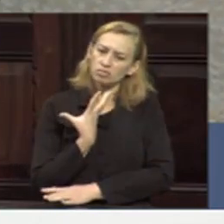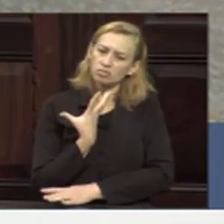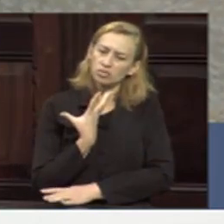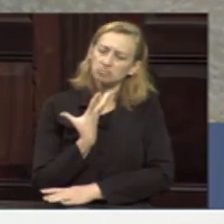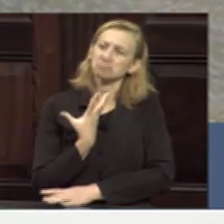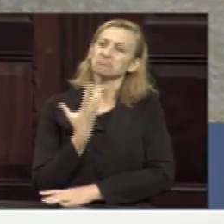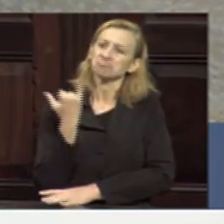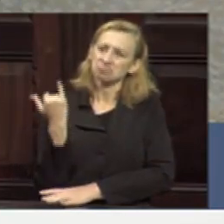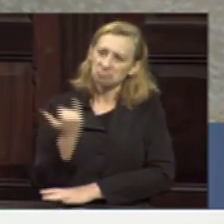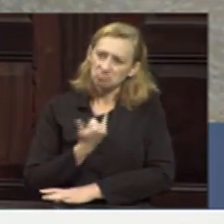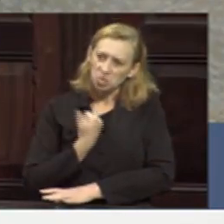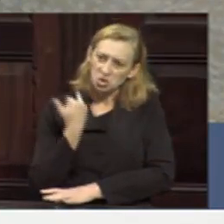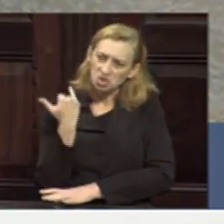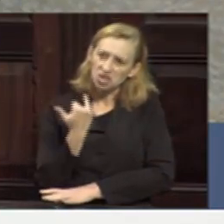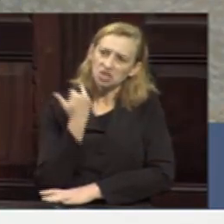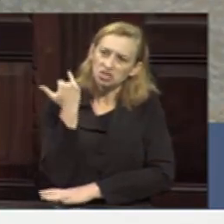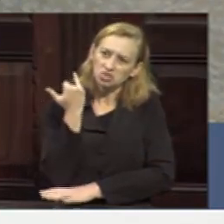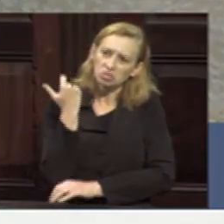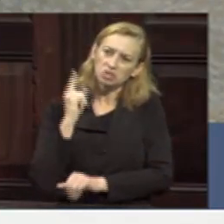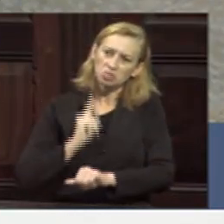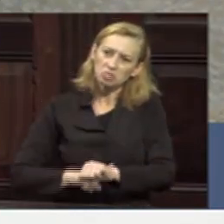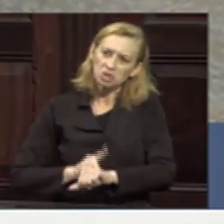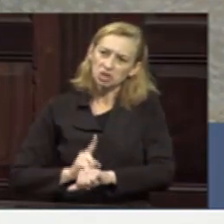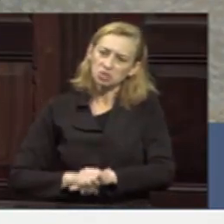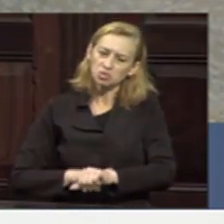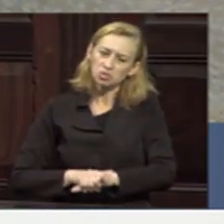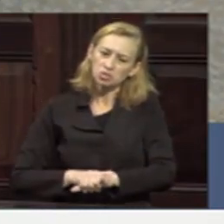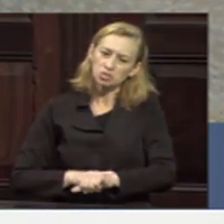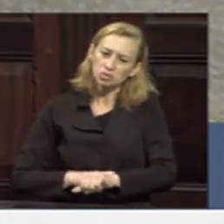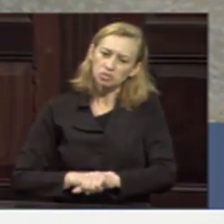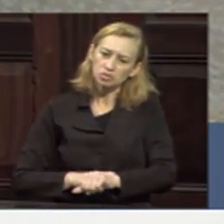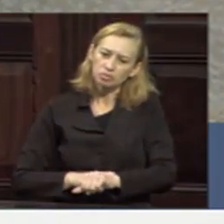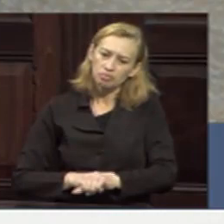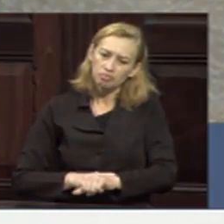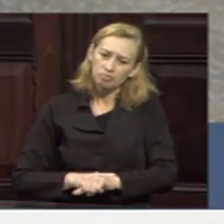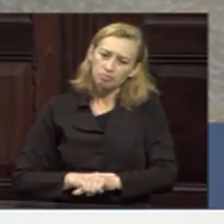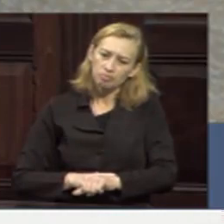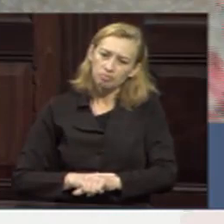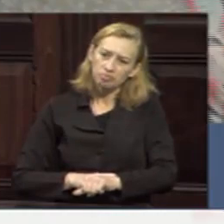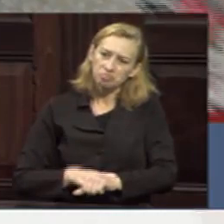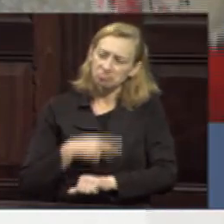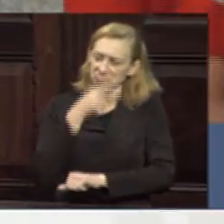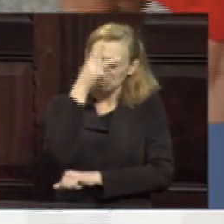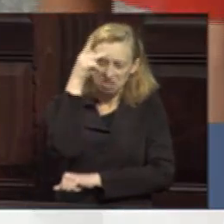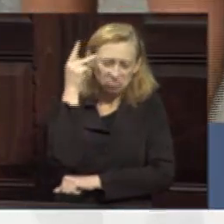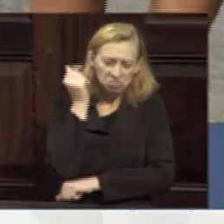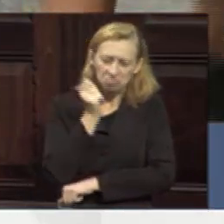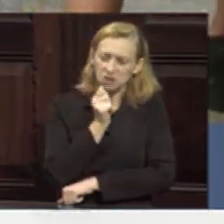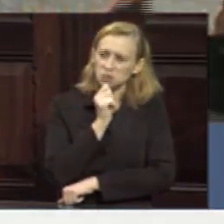muito importante para esse horário, para mim, nesse momento, para que ninguém